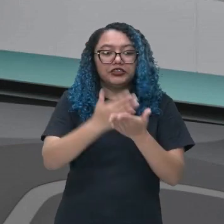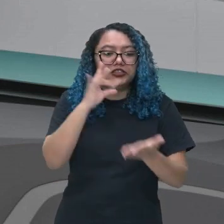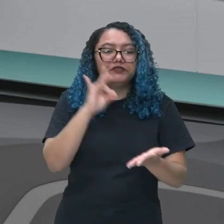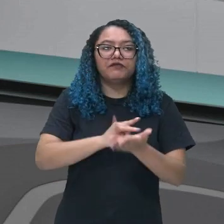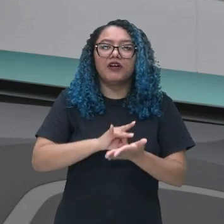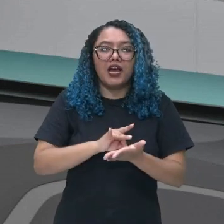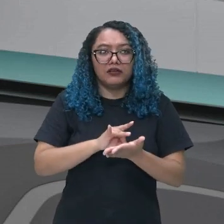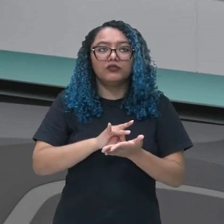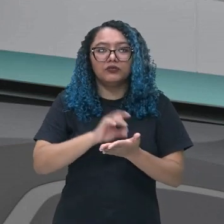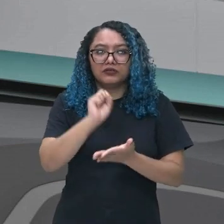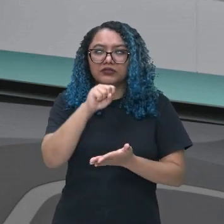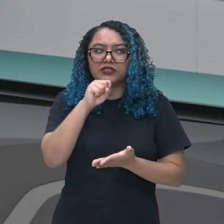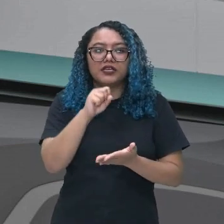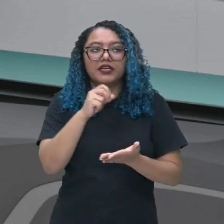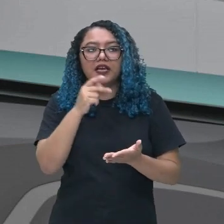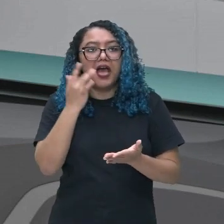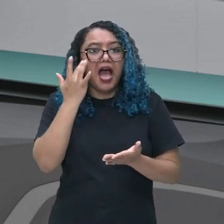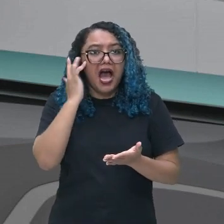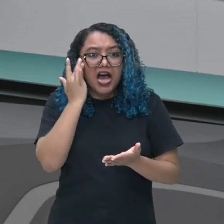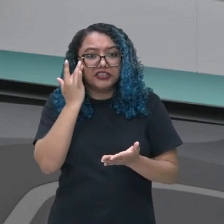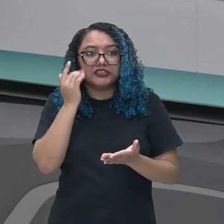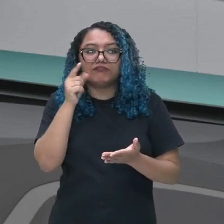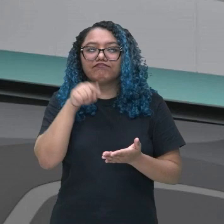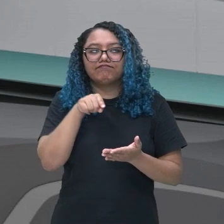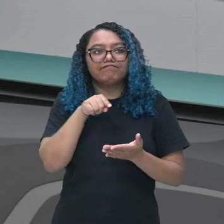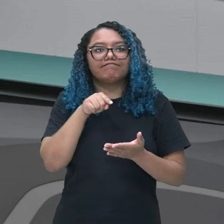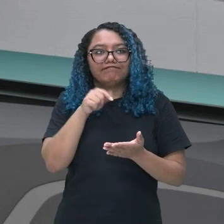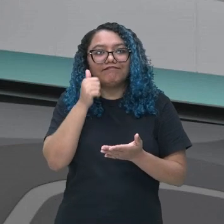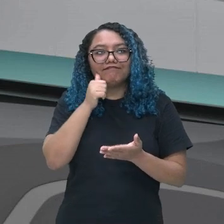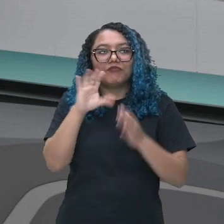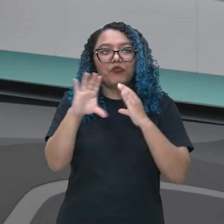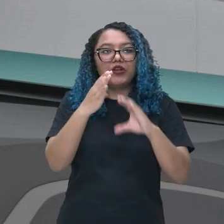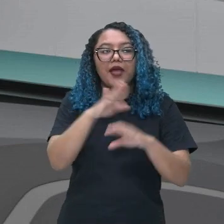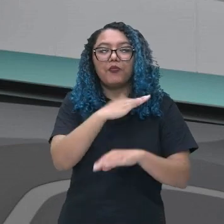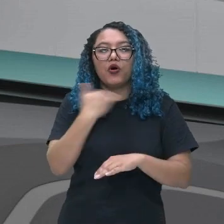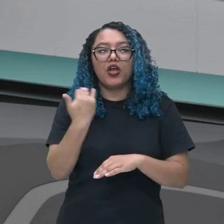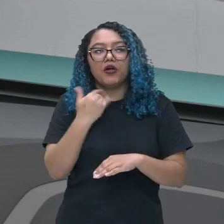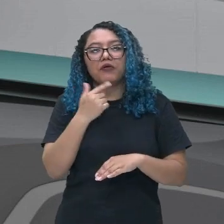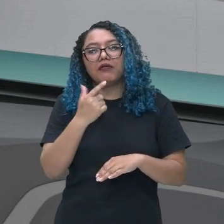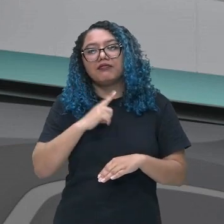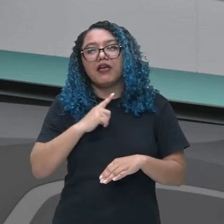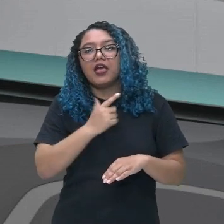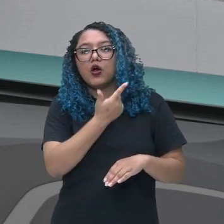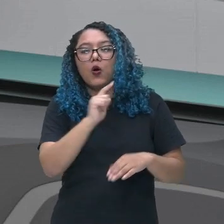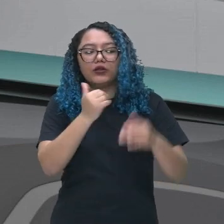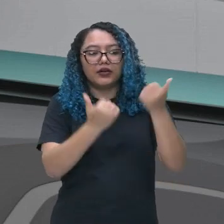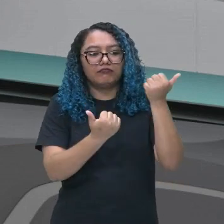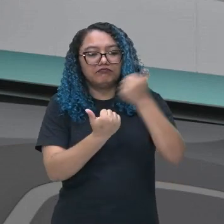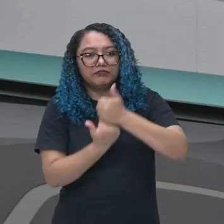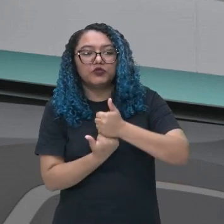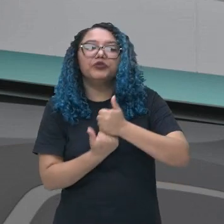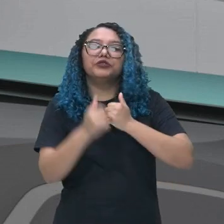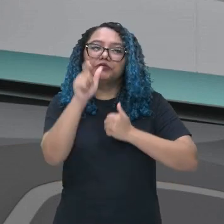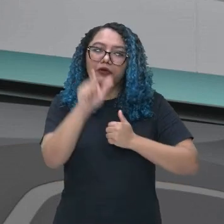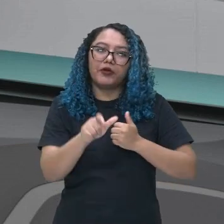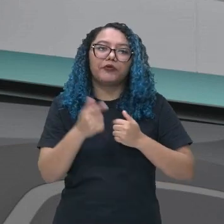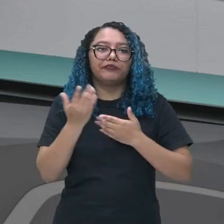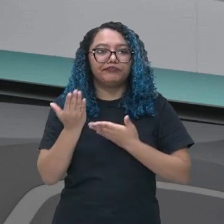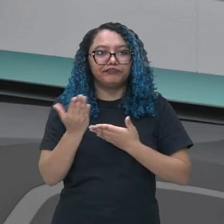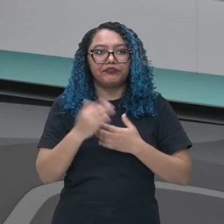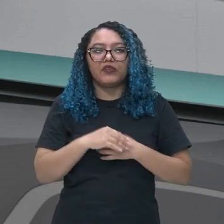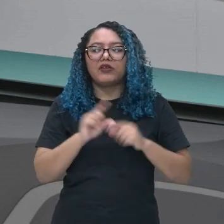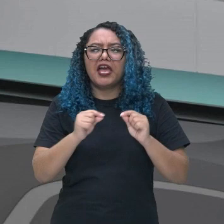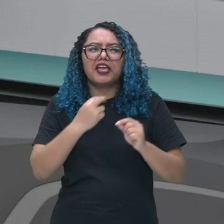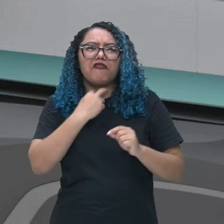lugar dela hoje é uma sósia dela. Muito parecida, inclusive disseram que a voz dela está diferente. E